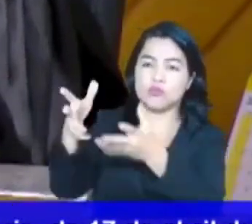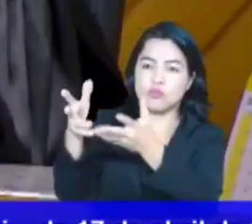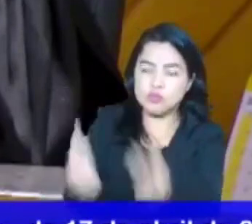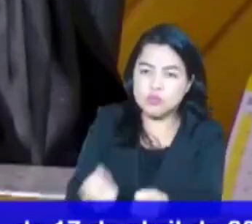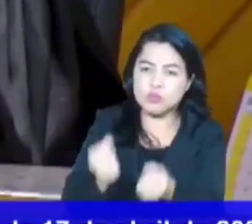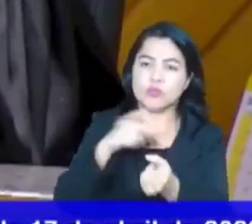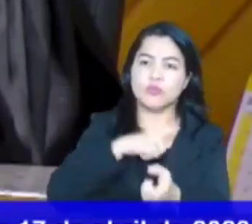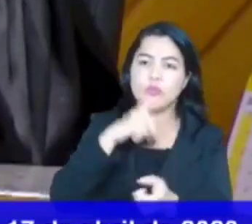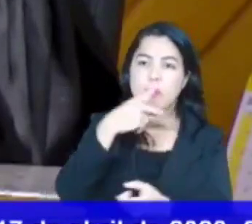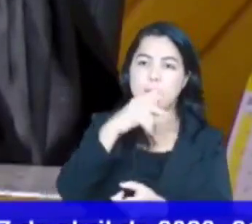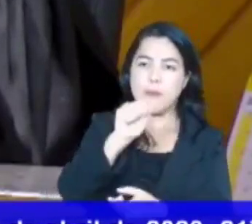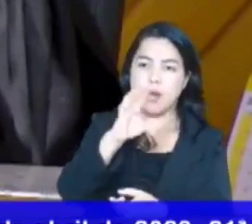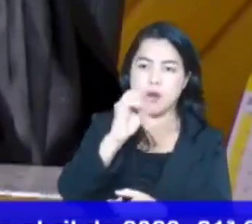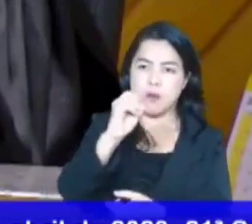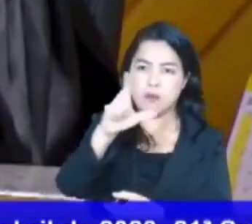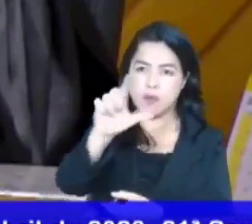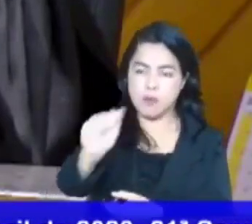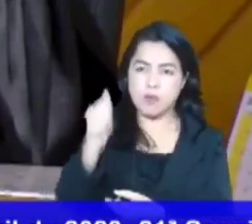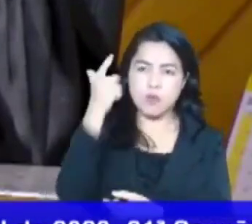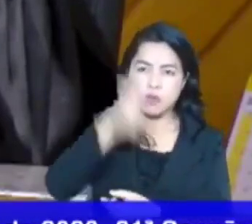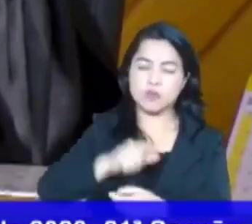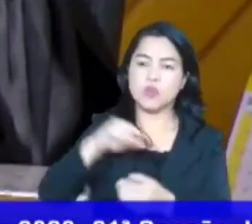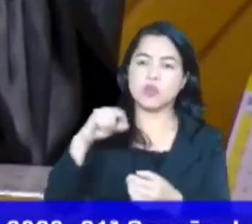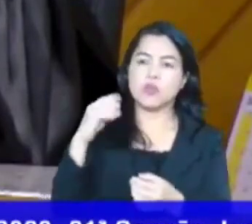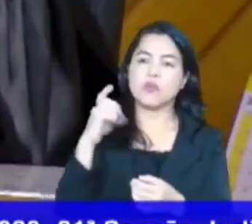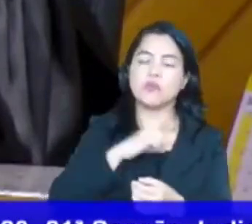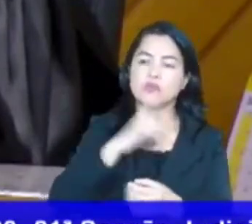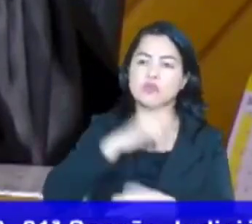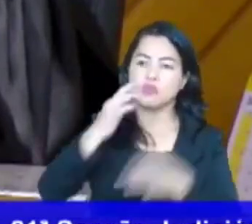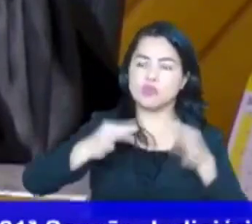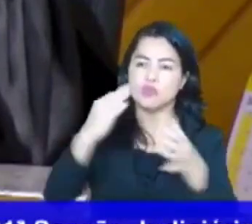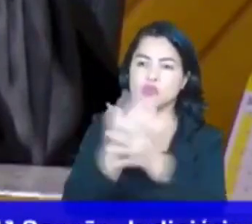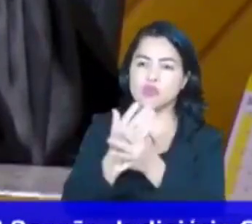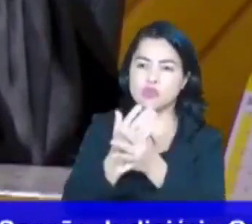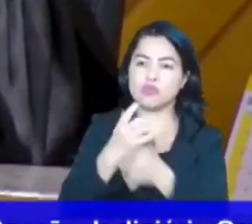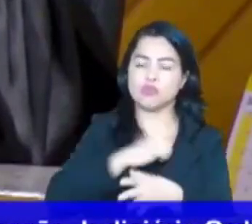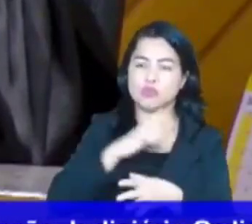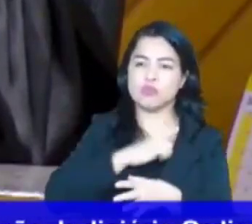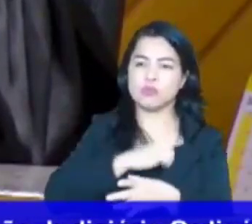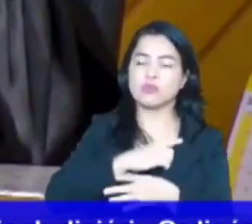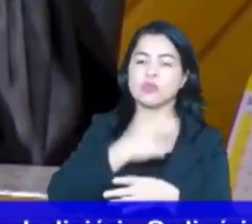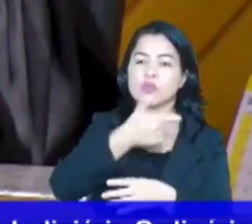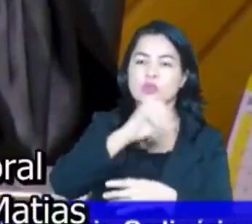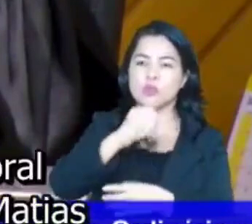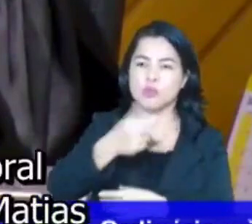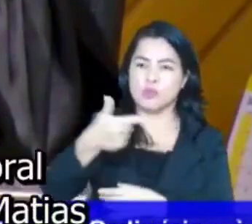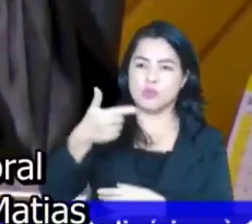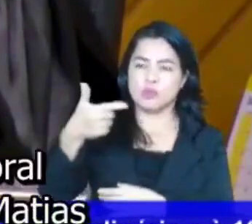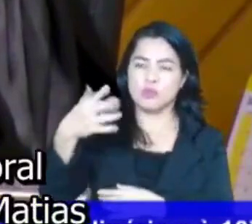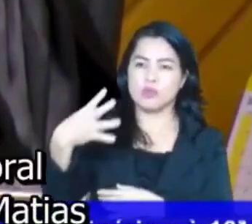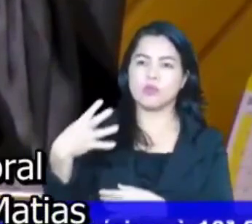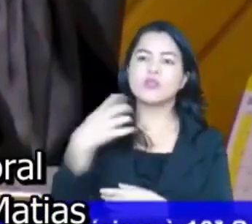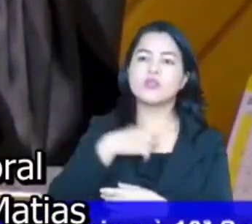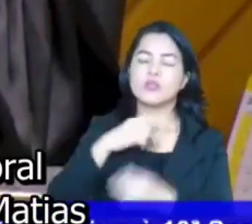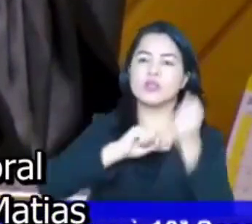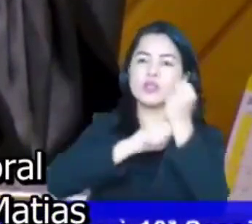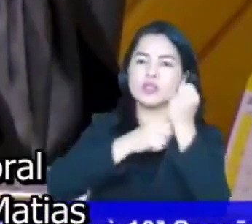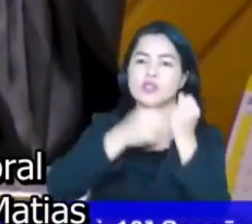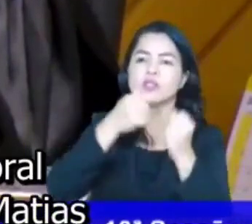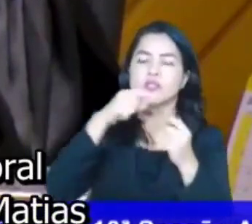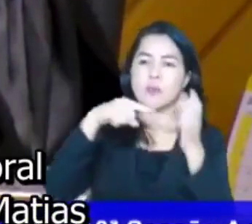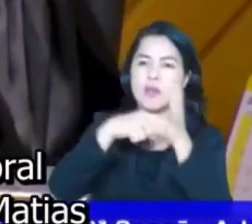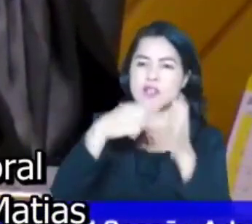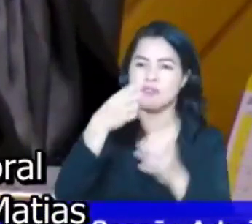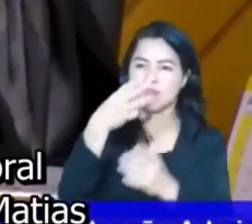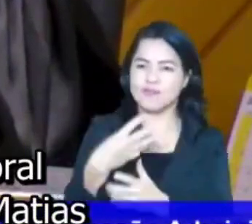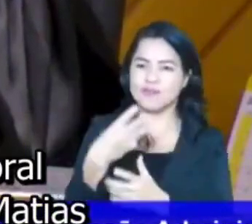Santos, para julgar os processos referentes às eleições de 2022, em decorrência do artigo 14, parágrafo